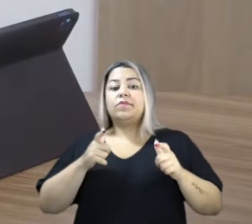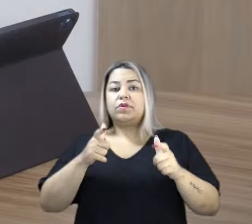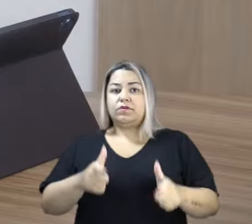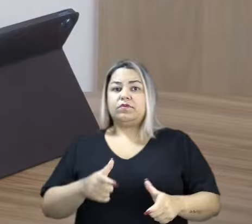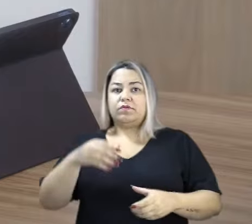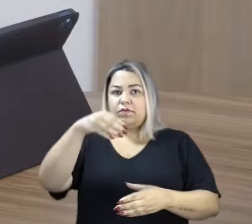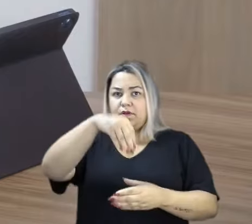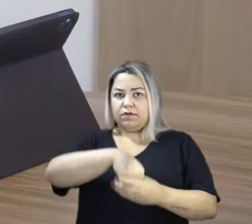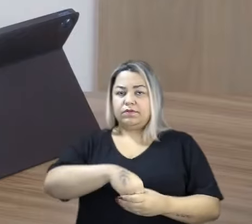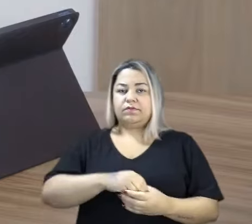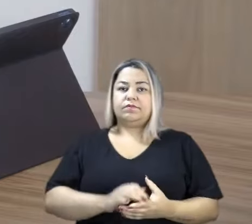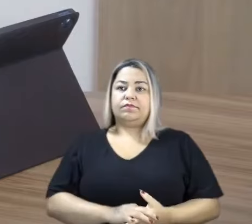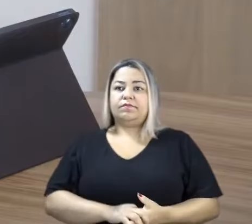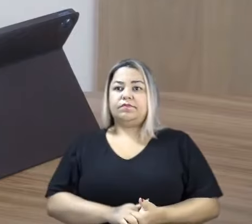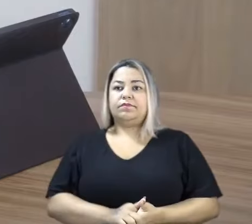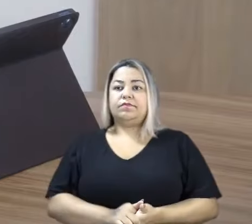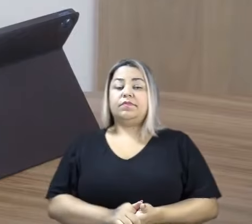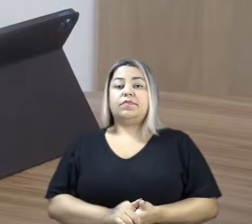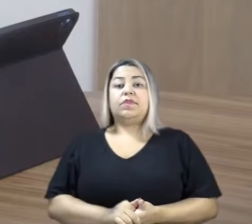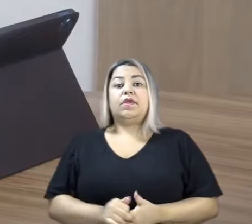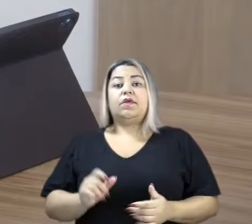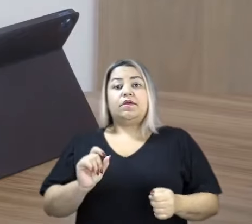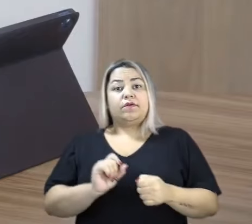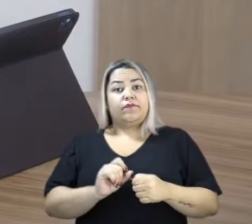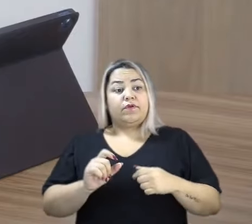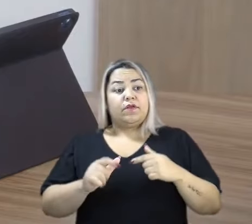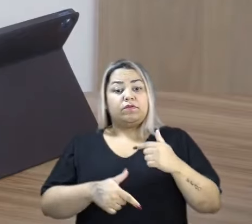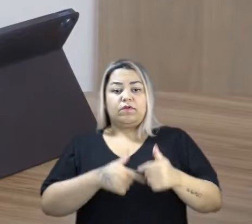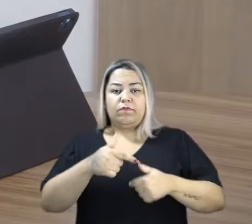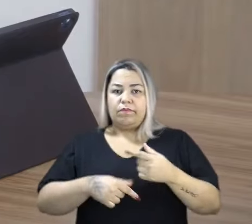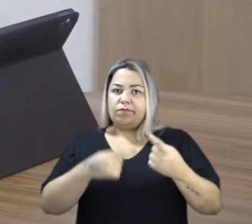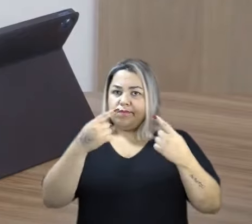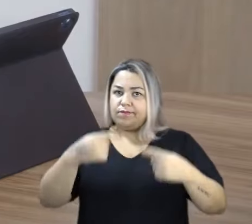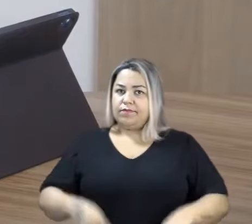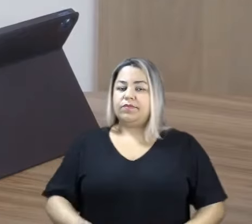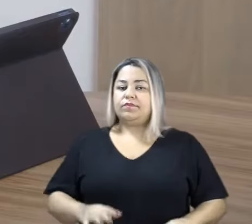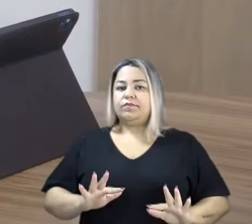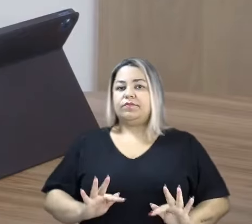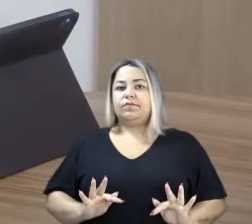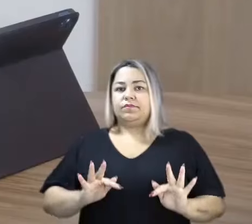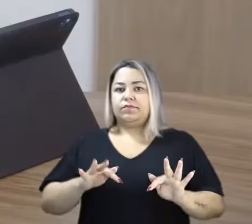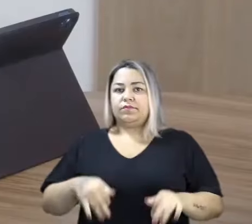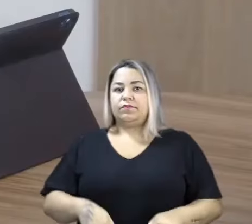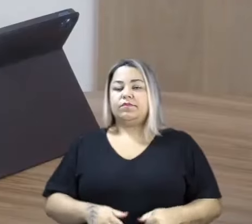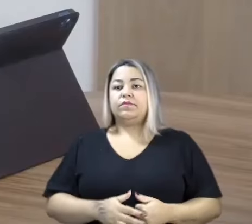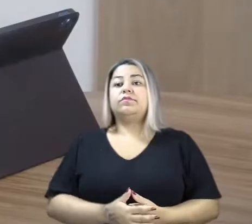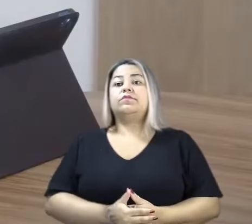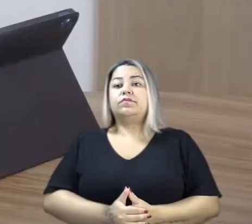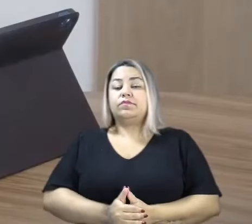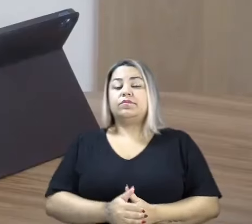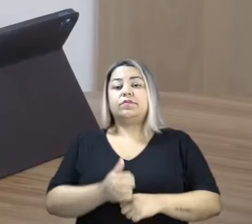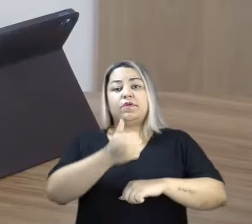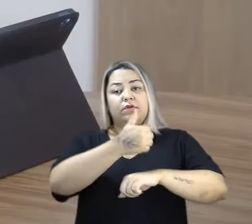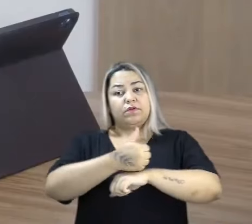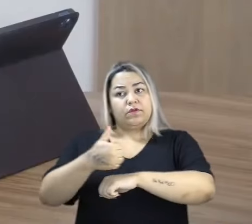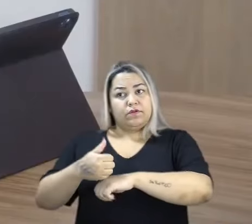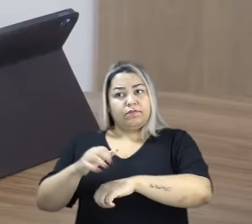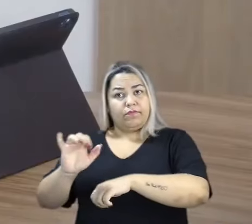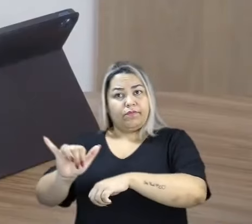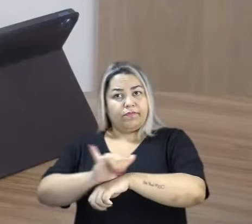Porque quem executa a política no final, né, é quem está ocupando esses espaços